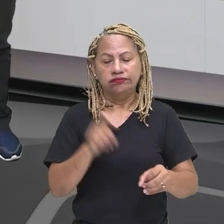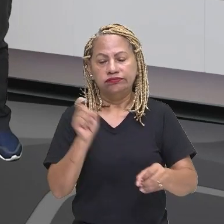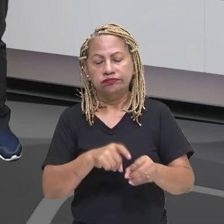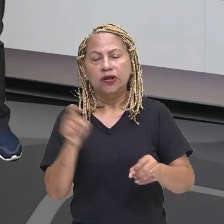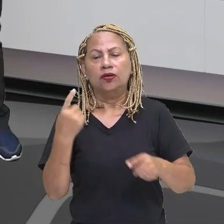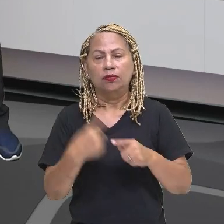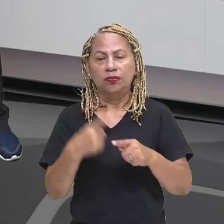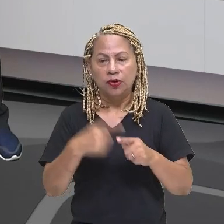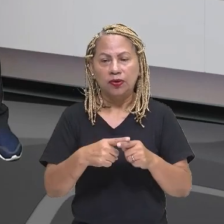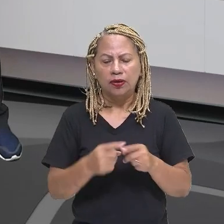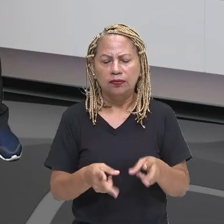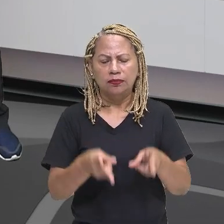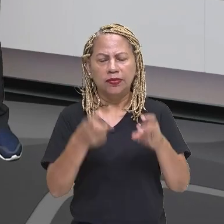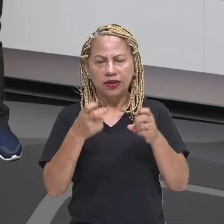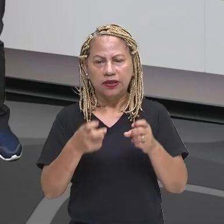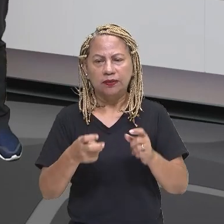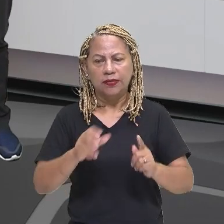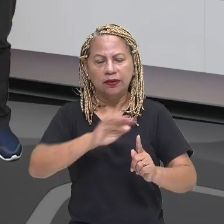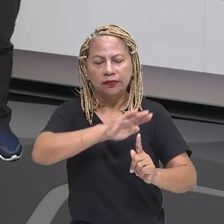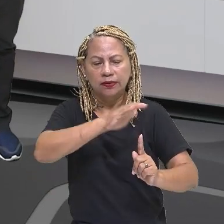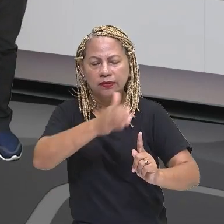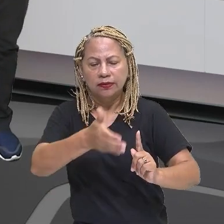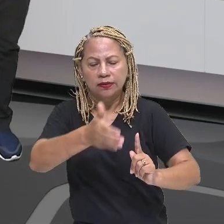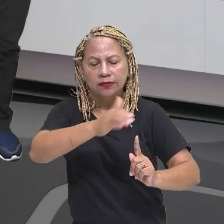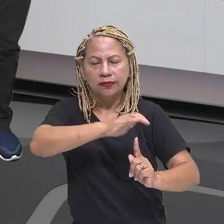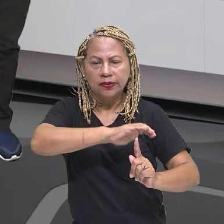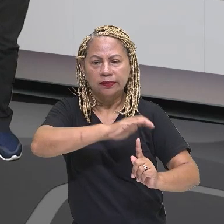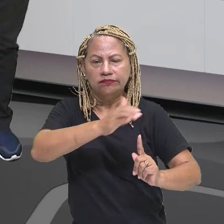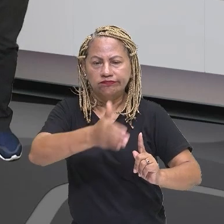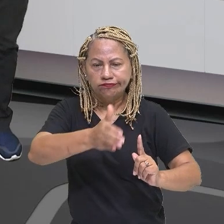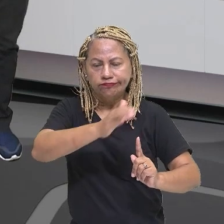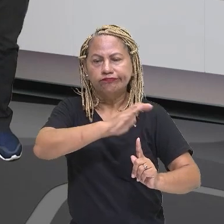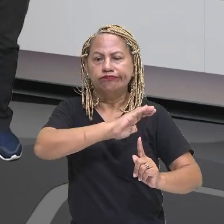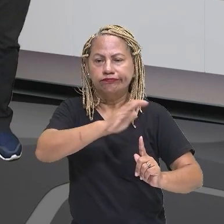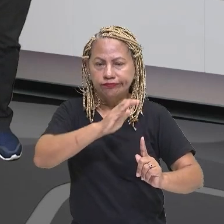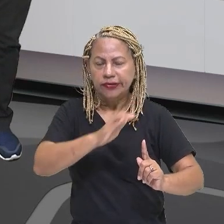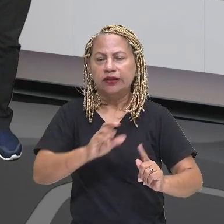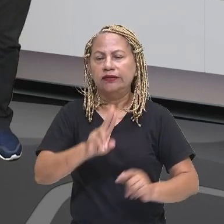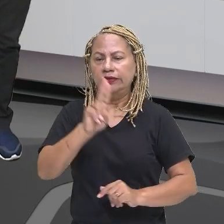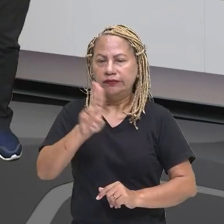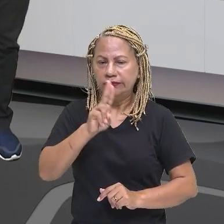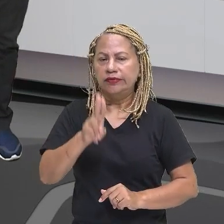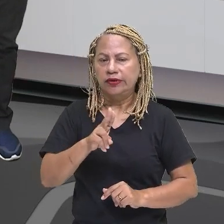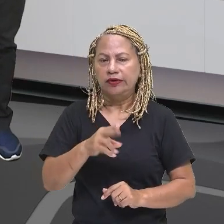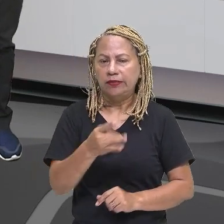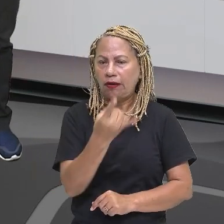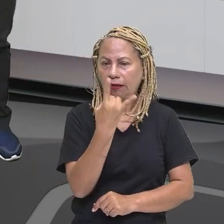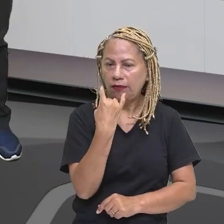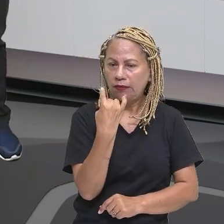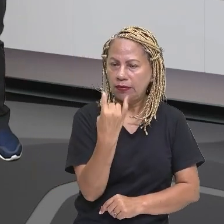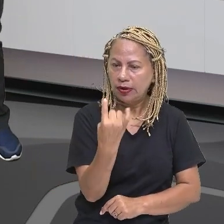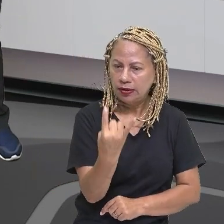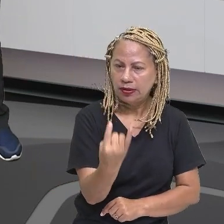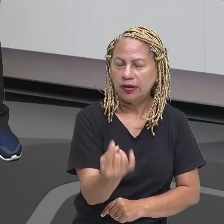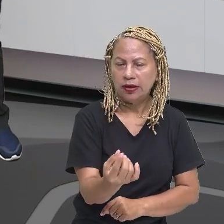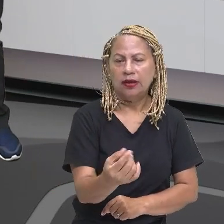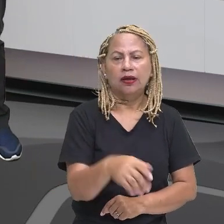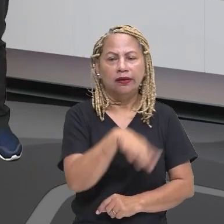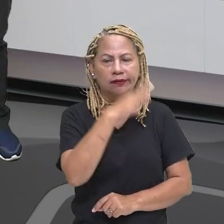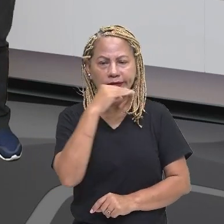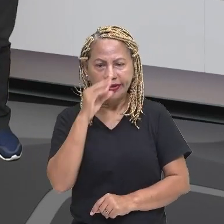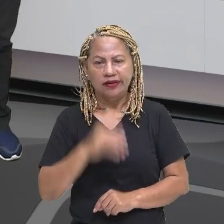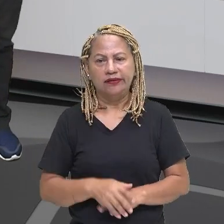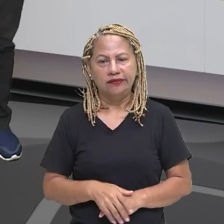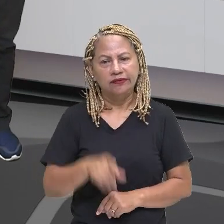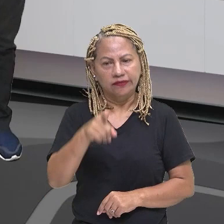estavam utilizando a plataforma para assediar crianças. Então aí vocês podem ver que nem nos games nós estamos seguros, né? Depois